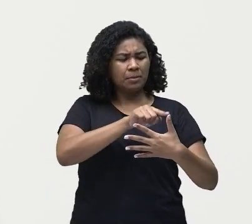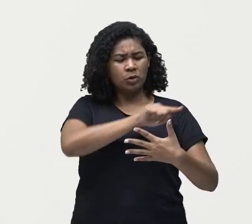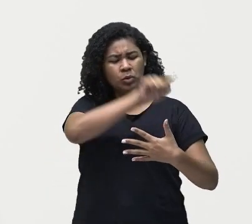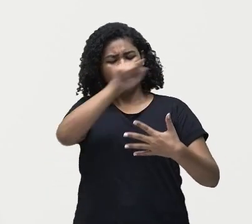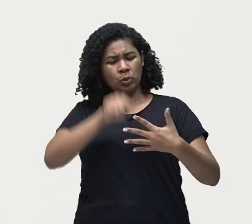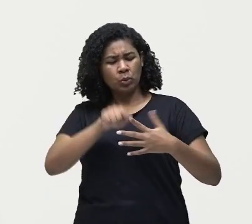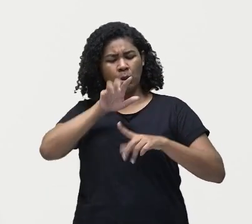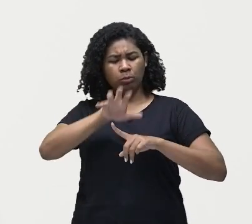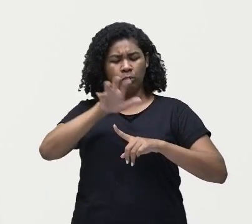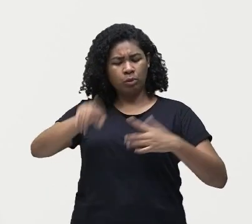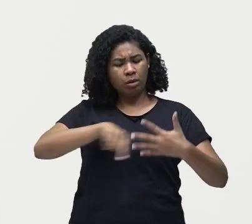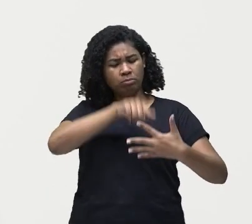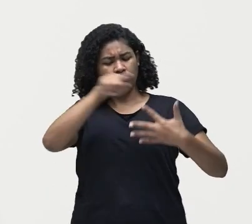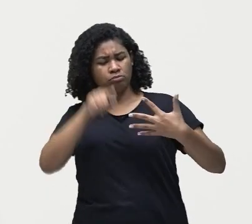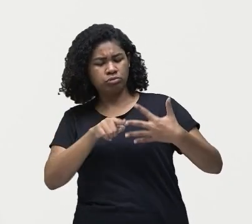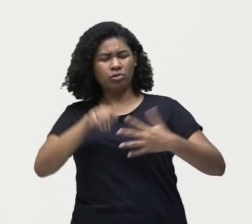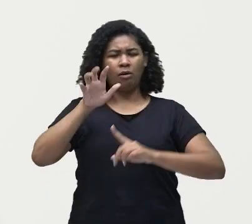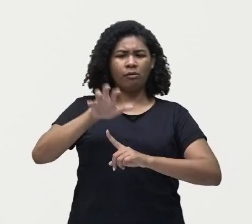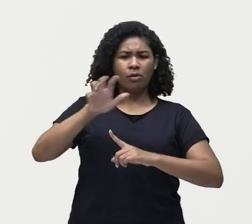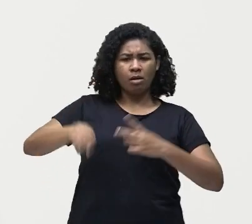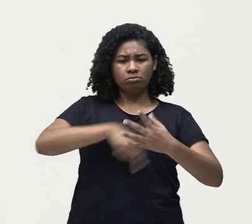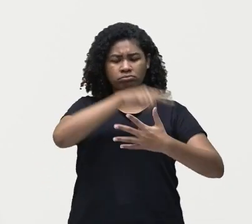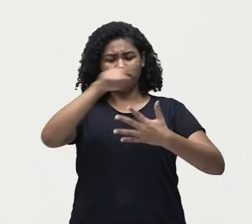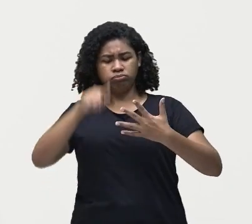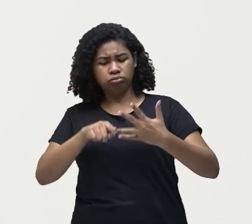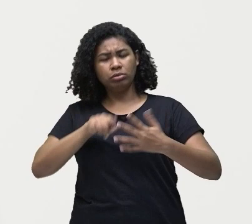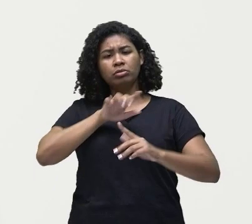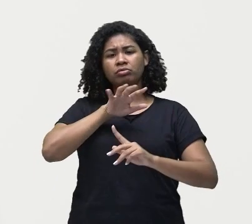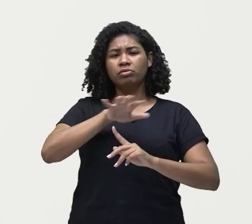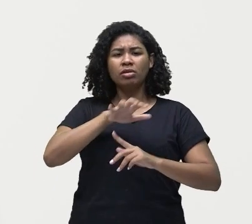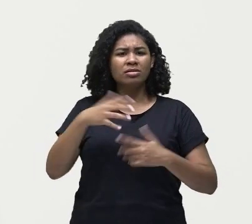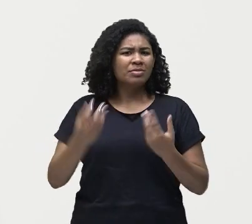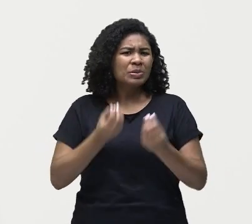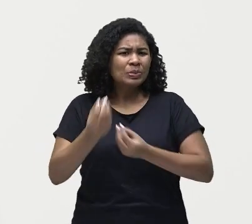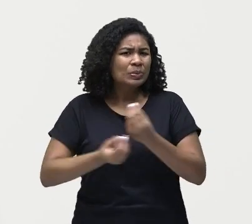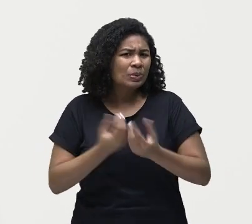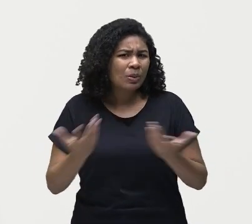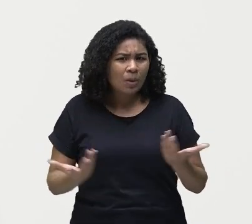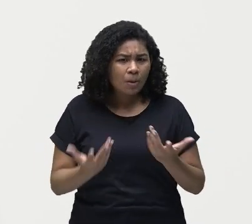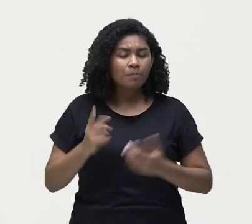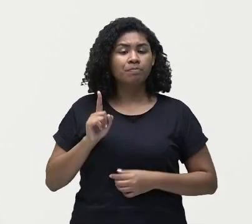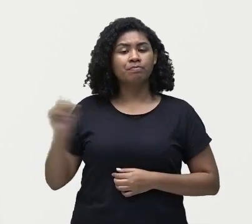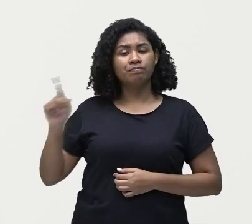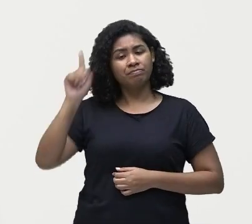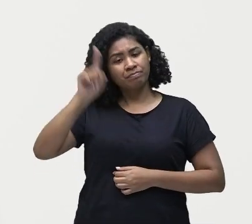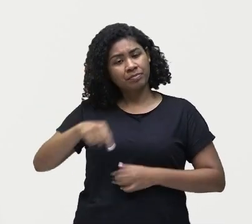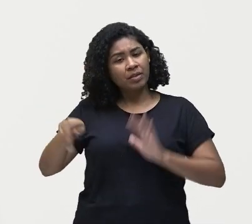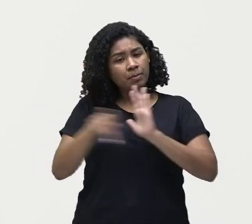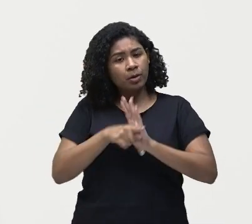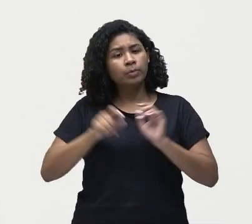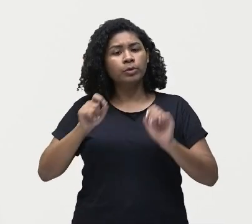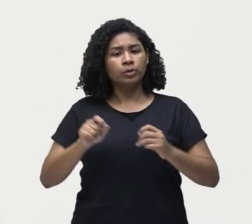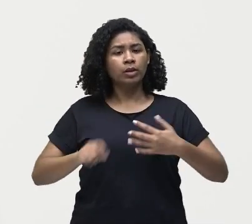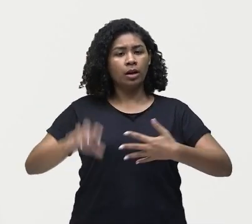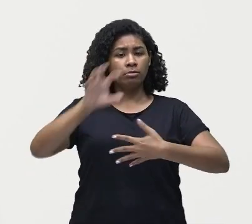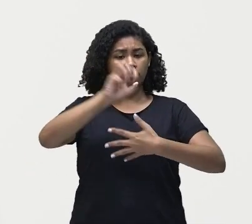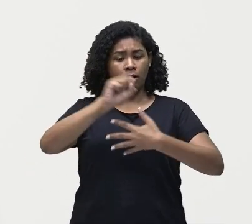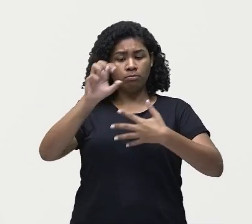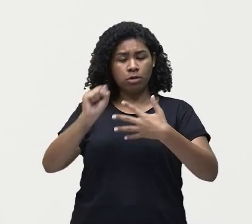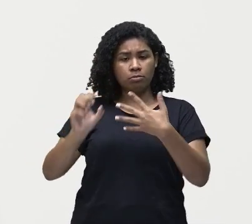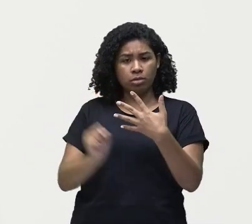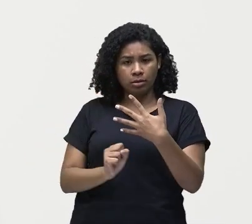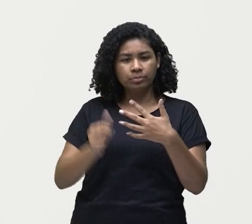dos outros seres. Essa influência, ela é parte da cadeia alimentar. E eu trouxe